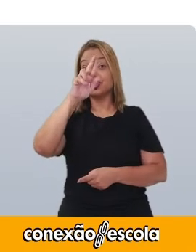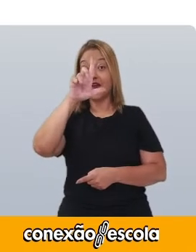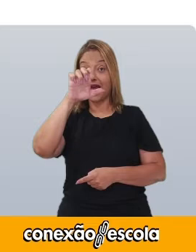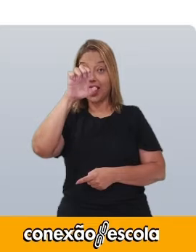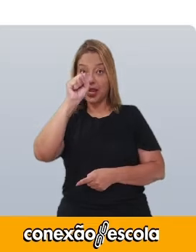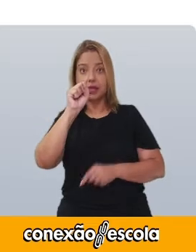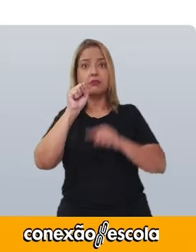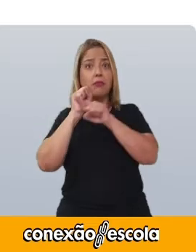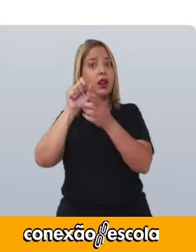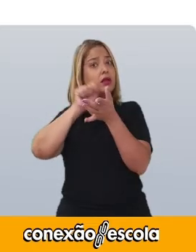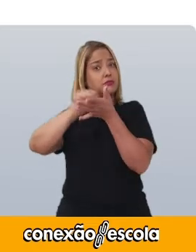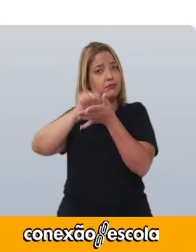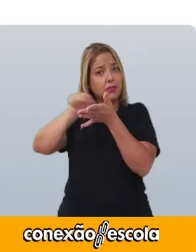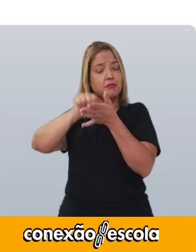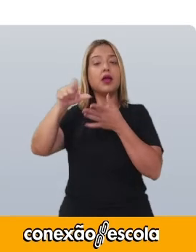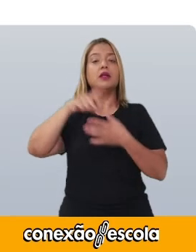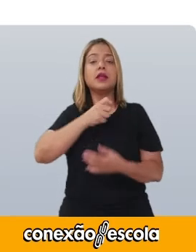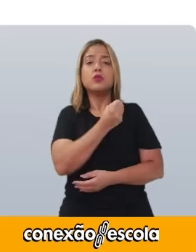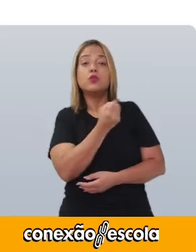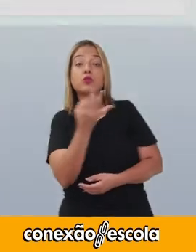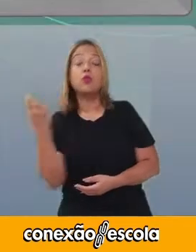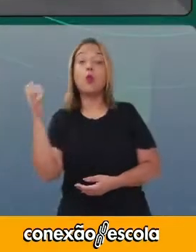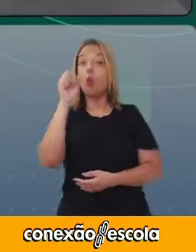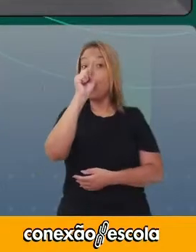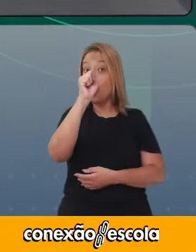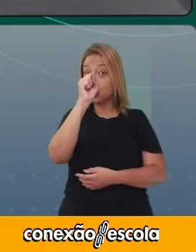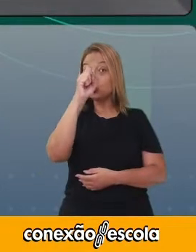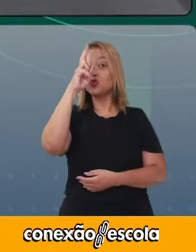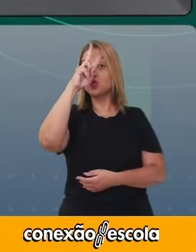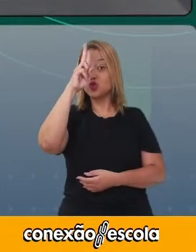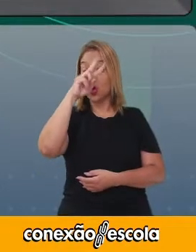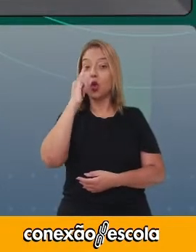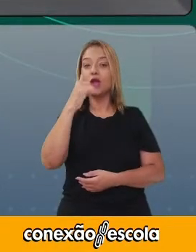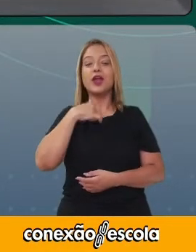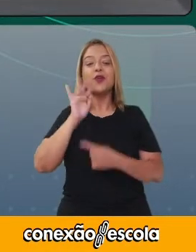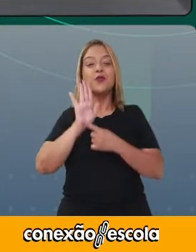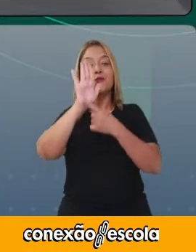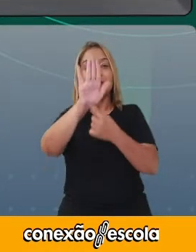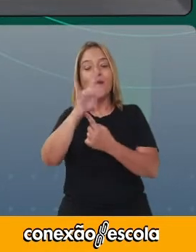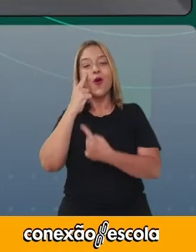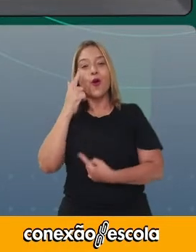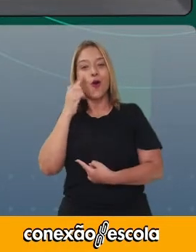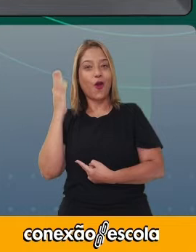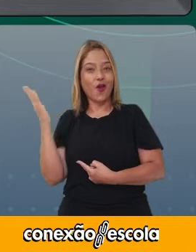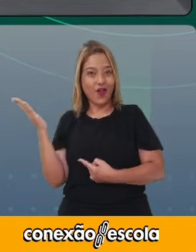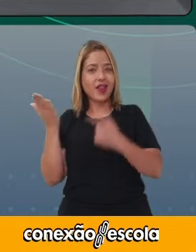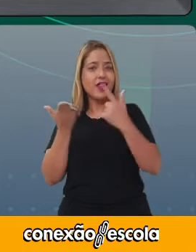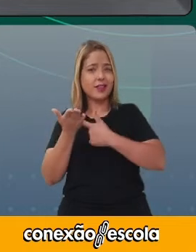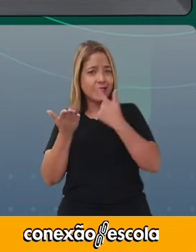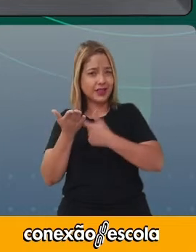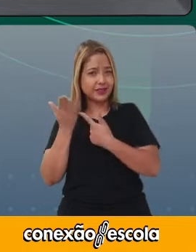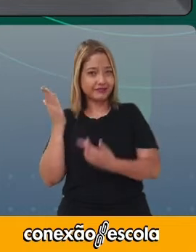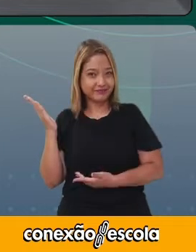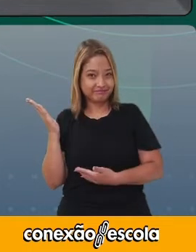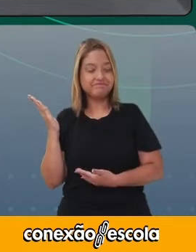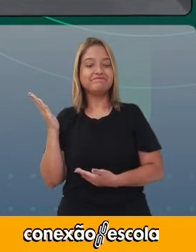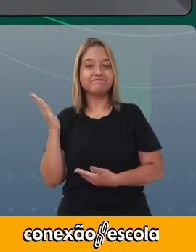e tem 8 histórias. Eu trouxe esse livro para vocês conhecerem. Olha que clássico